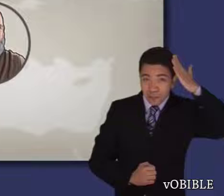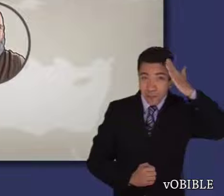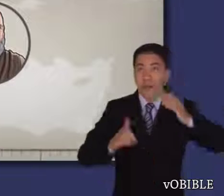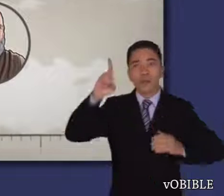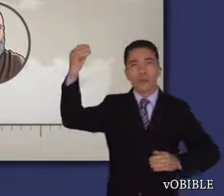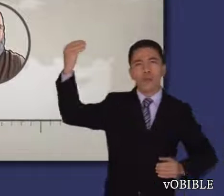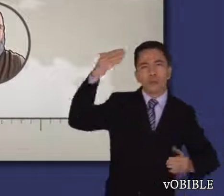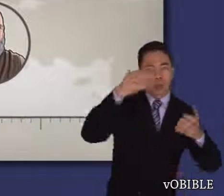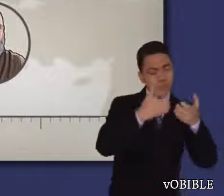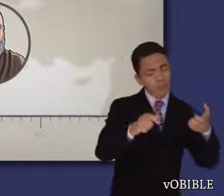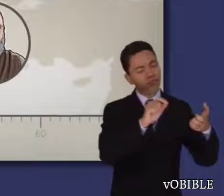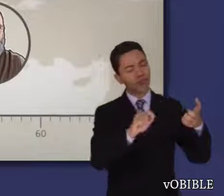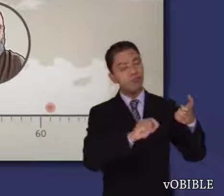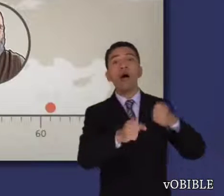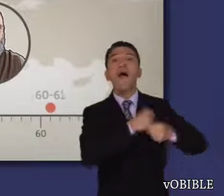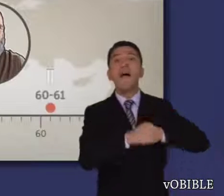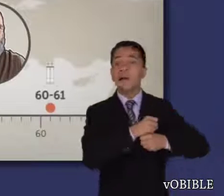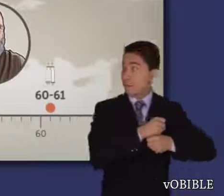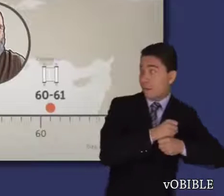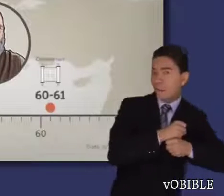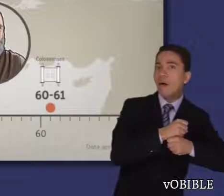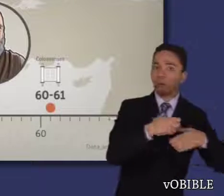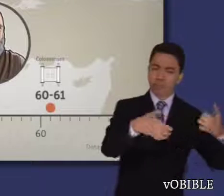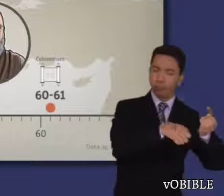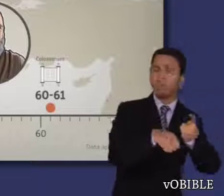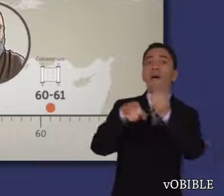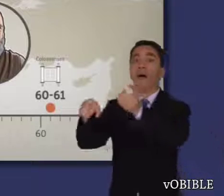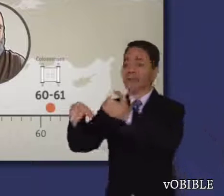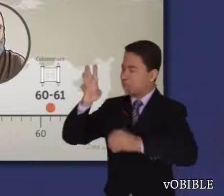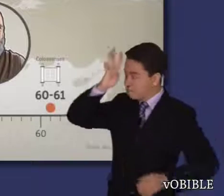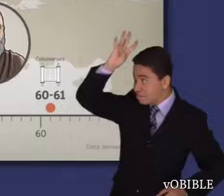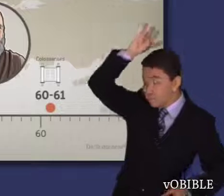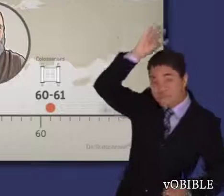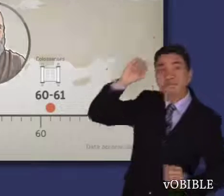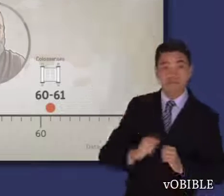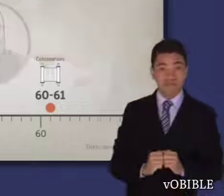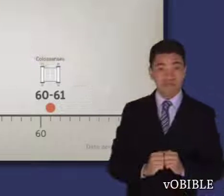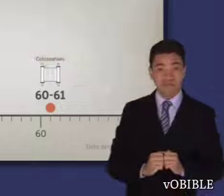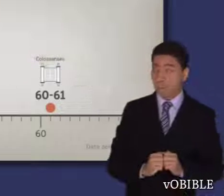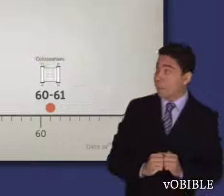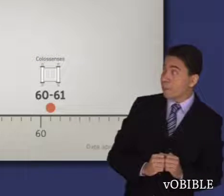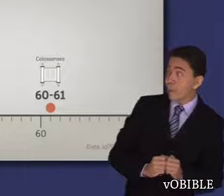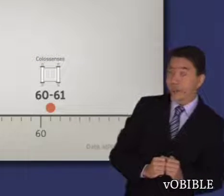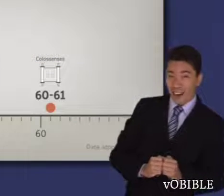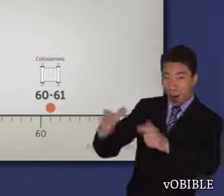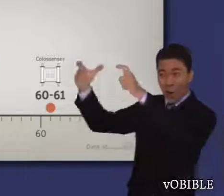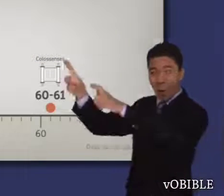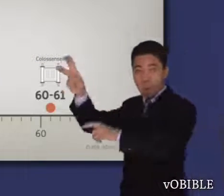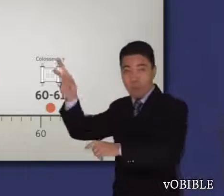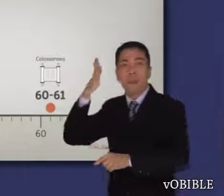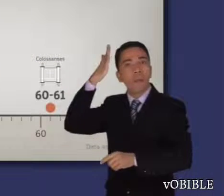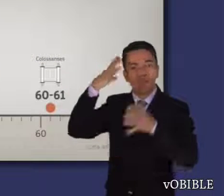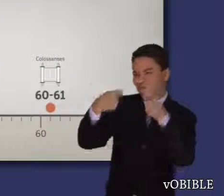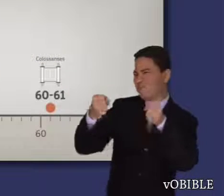Inspirado por Deus, o apóstolo Paulo escreveu essa carta em Roma por volta do ano 60 ou 61. Isso